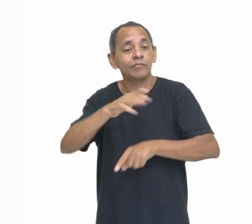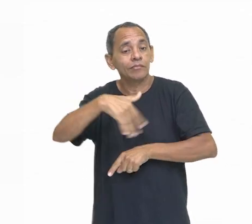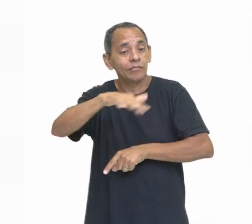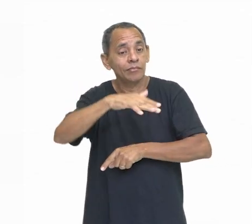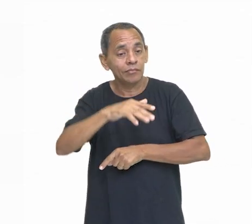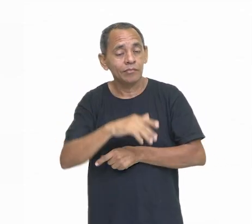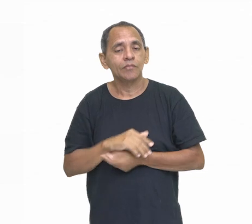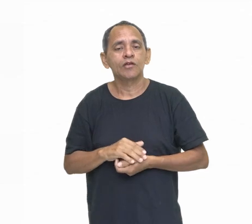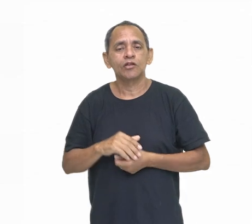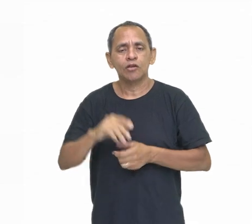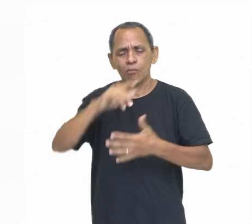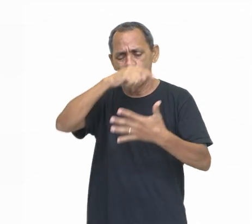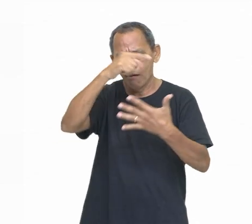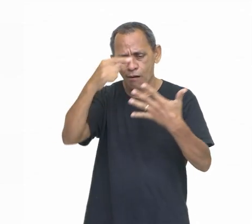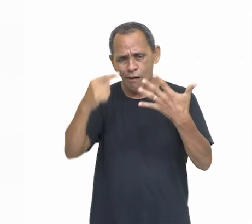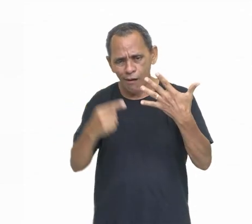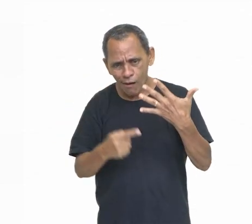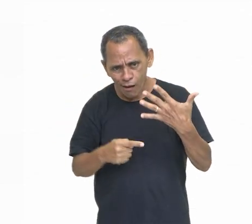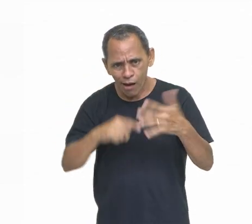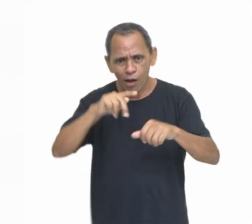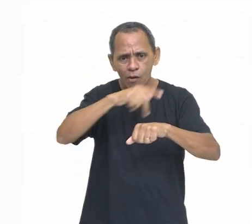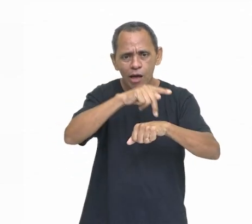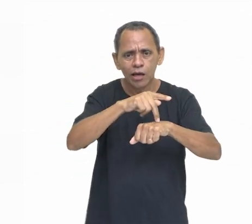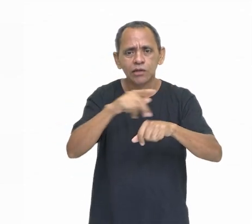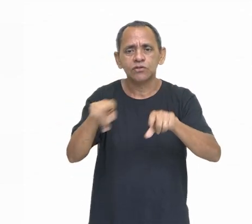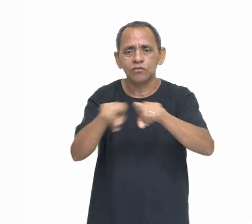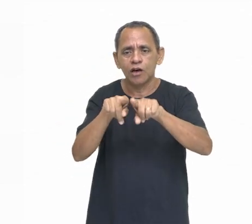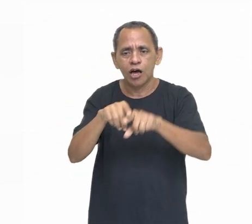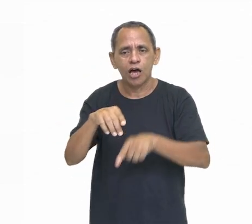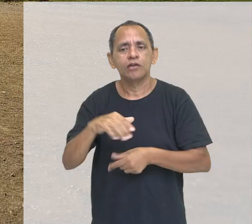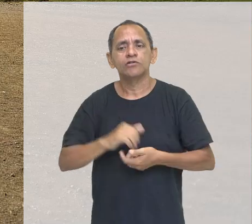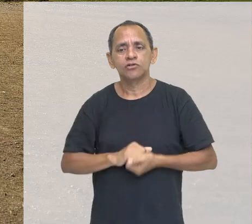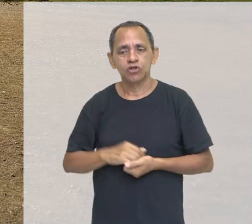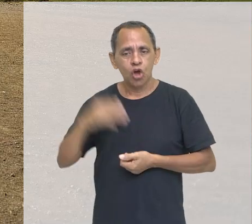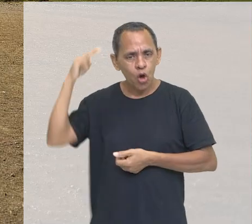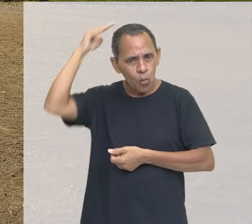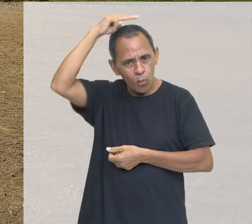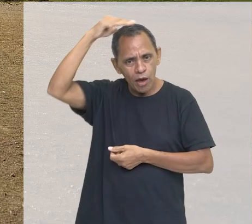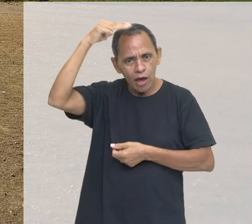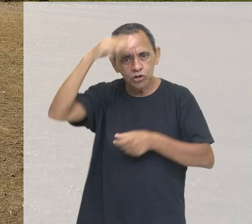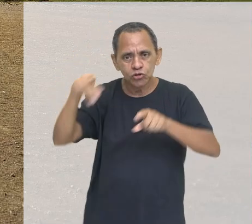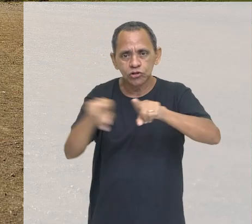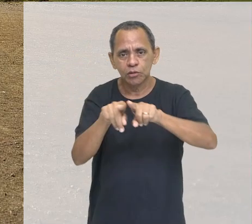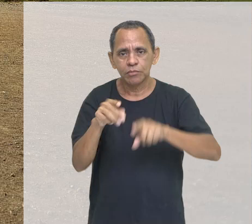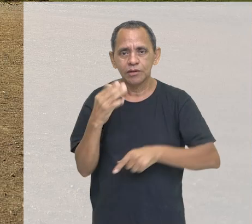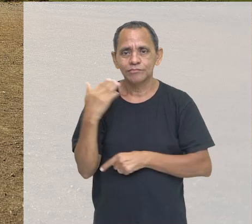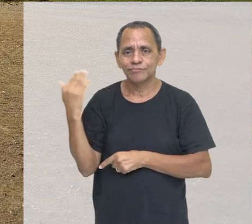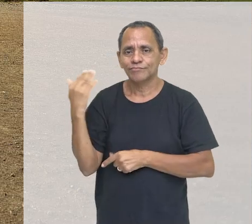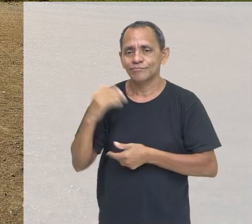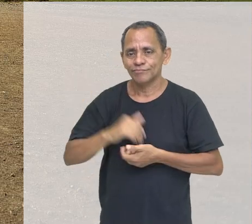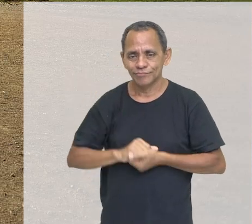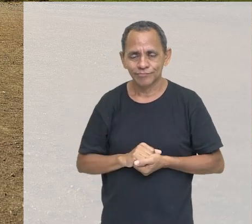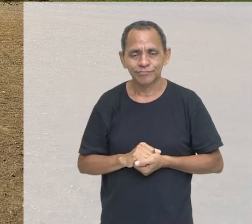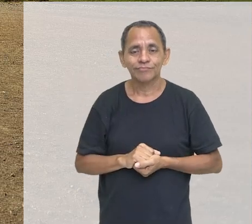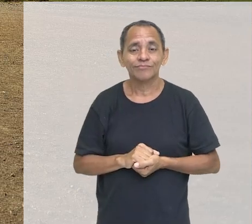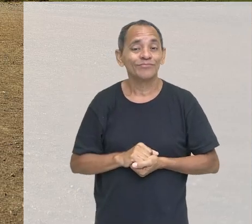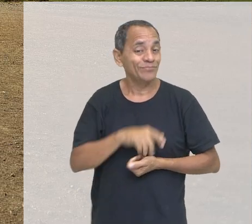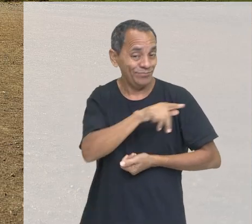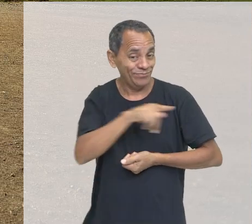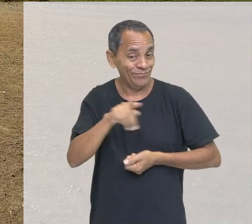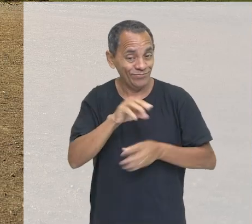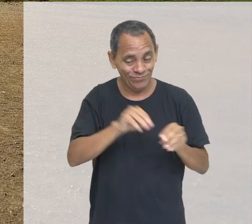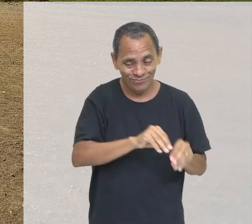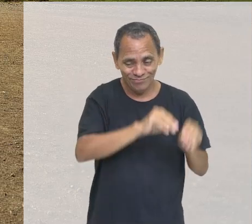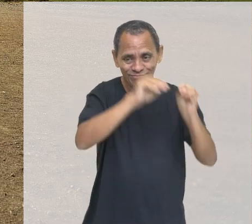Guatemala, Belize, né, e Honduras. E olha só, o professor foi